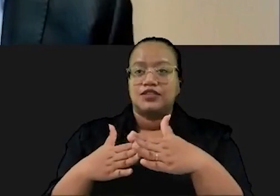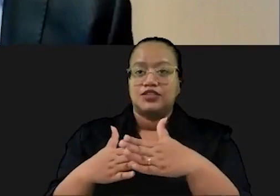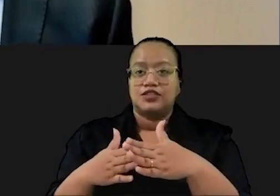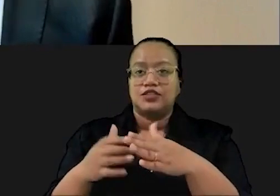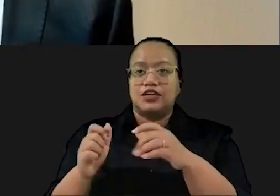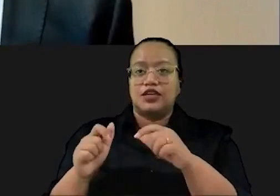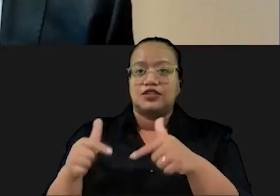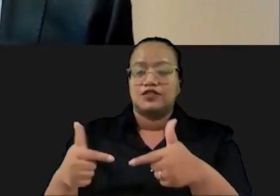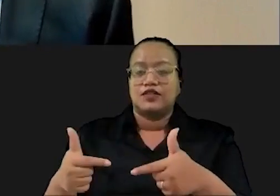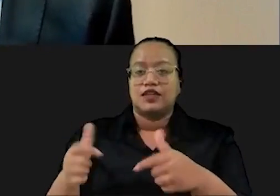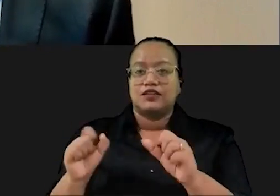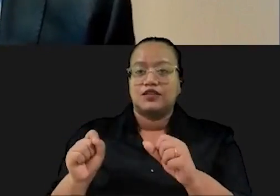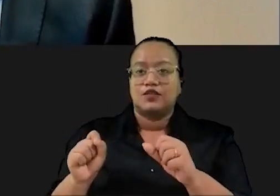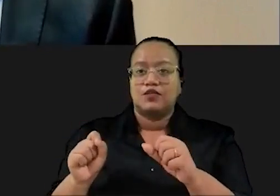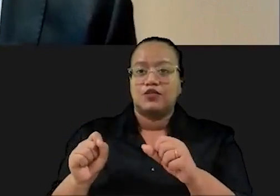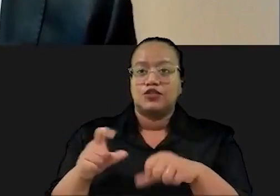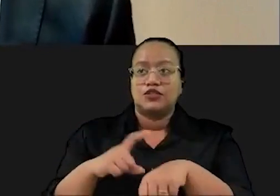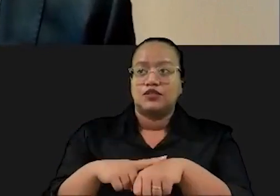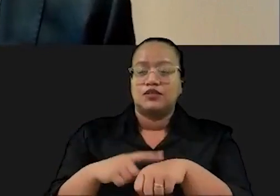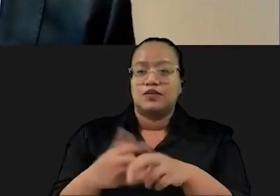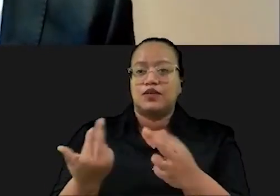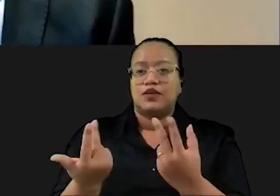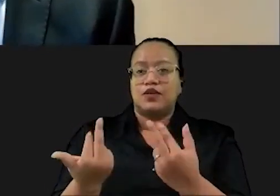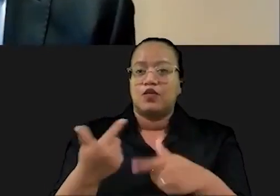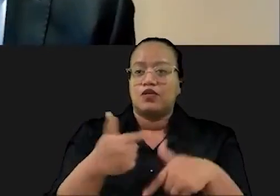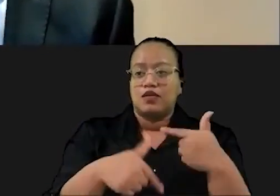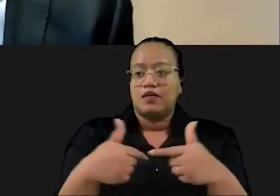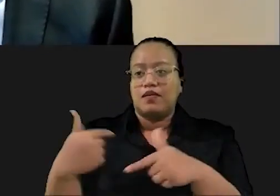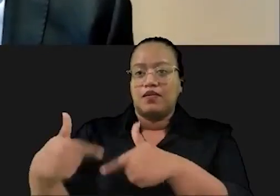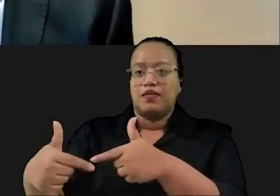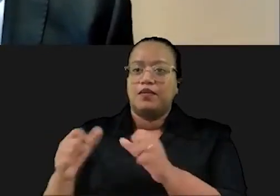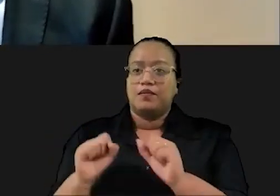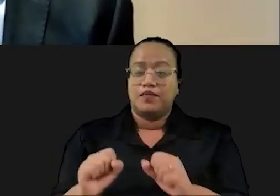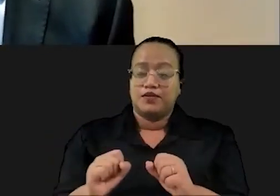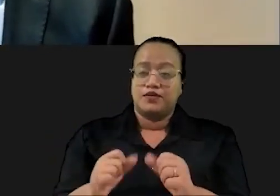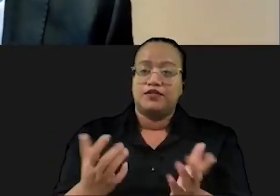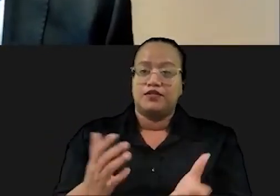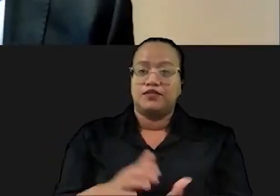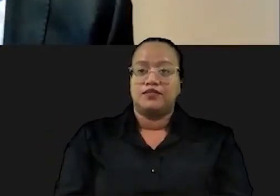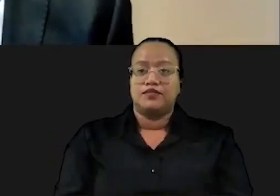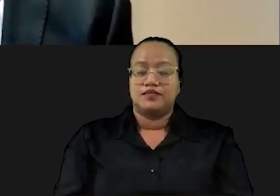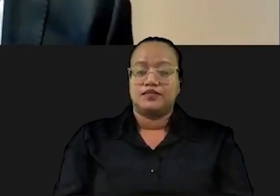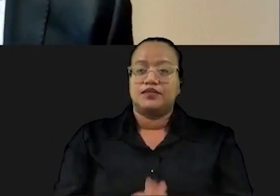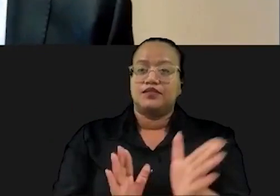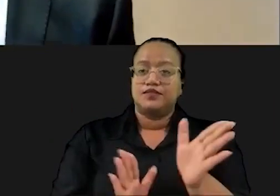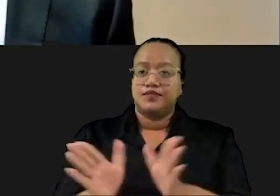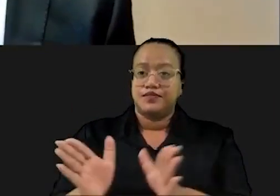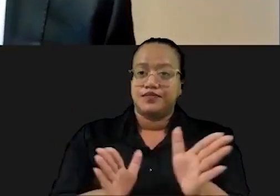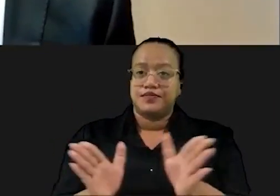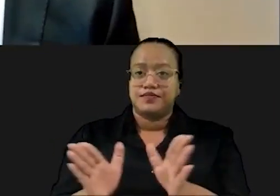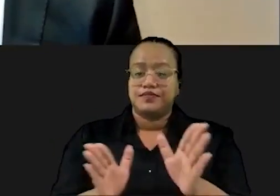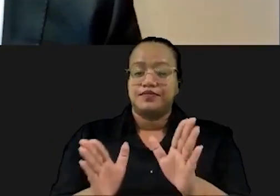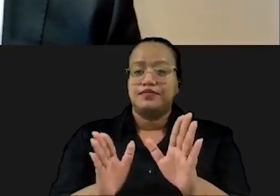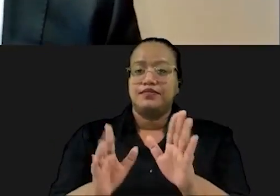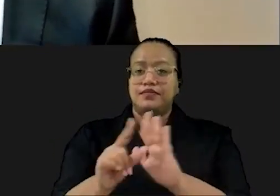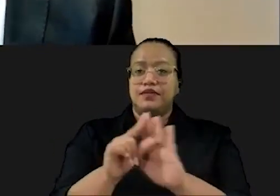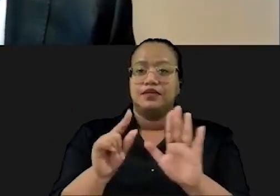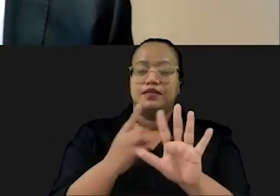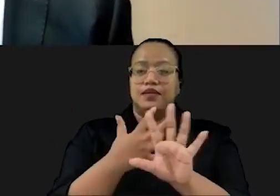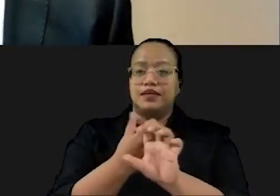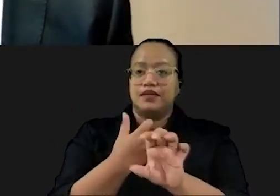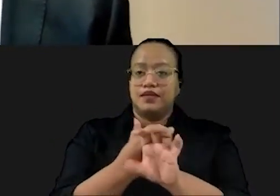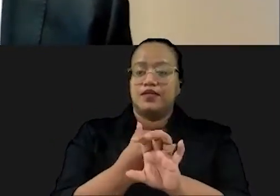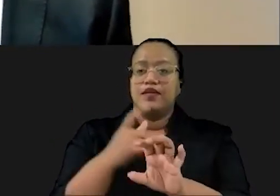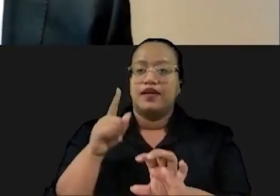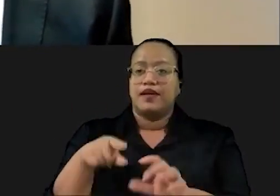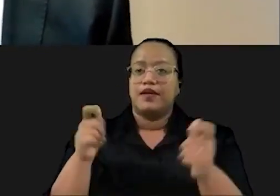no processo. Então, uma das coisas que o processo eletrônico viabiliza para nós e que precisa ser usado, e o PJE usa, é a possibilidade do processo estar em vários